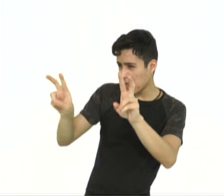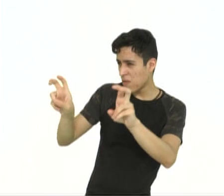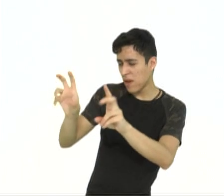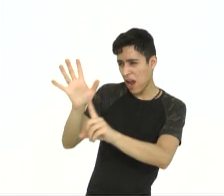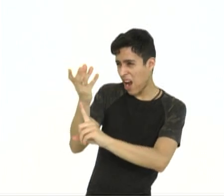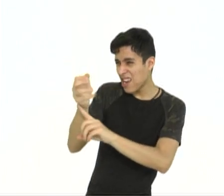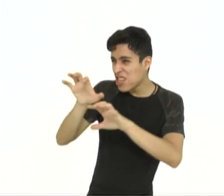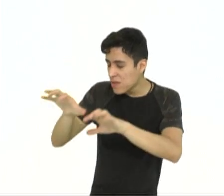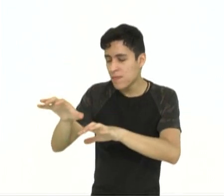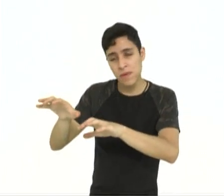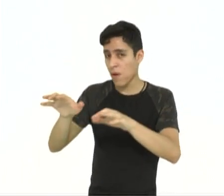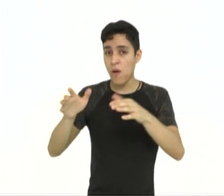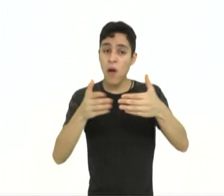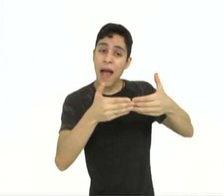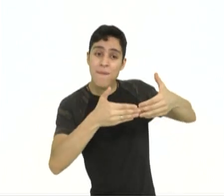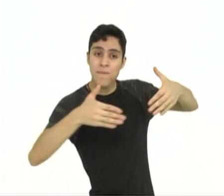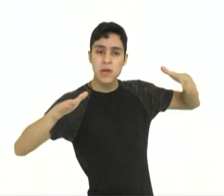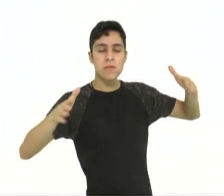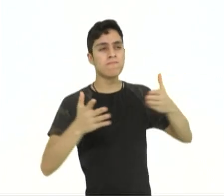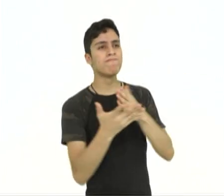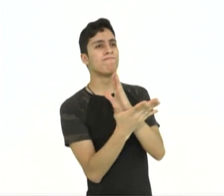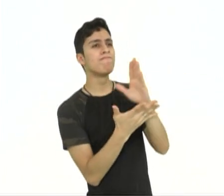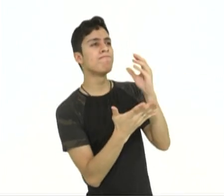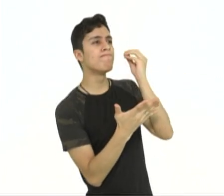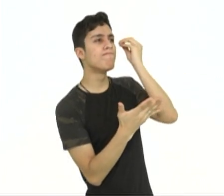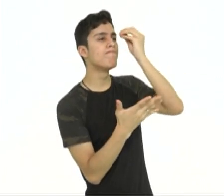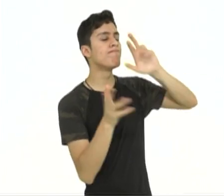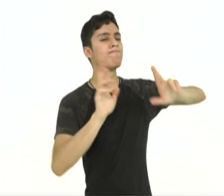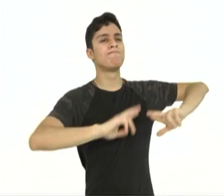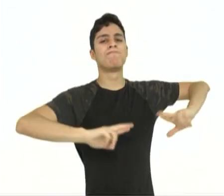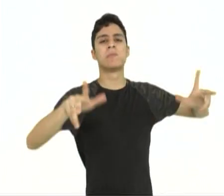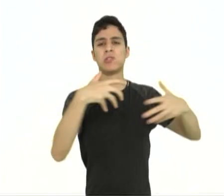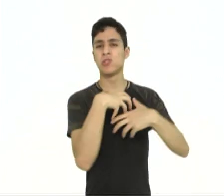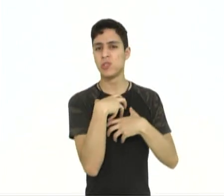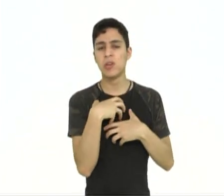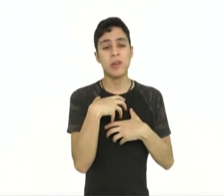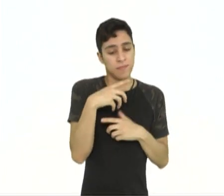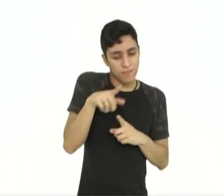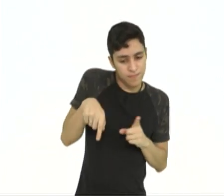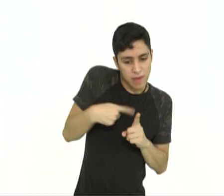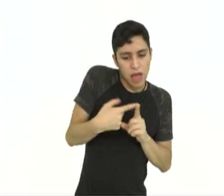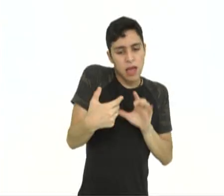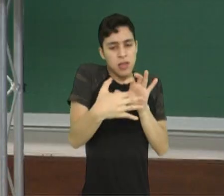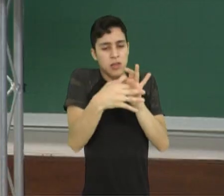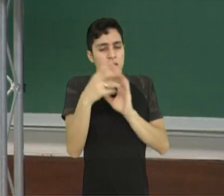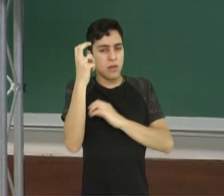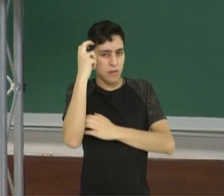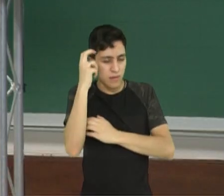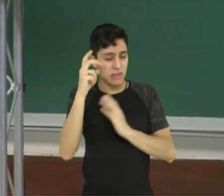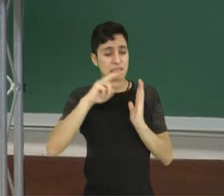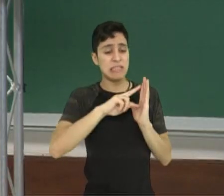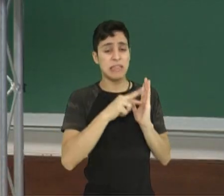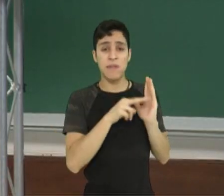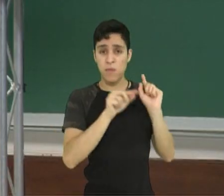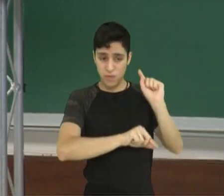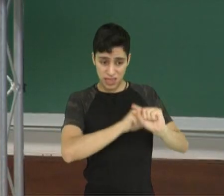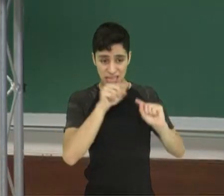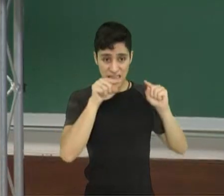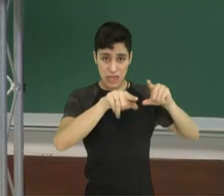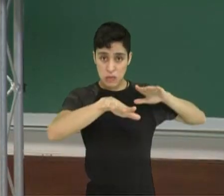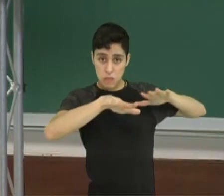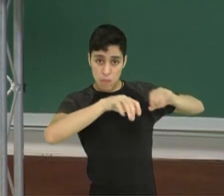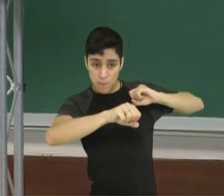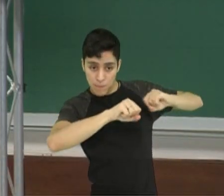artísticas, abrindo-se para novas experiências estéticas e culturais. Então, vai ter novas ideias, né? É a arte